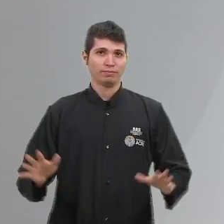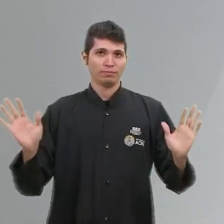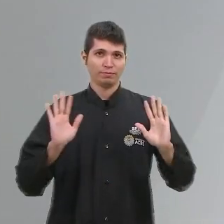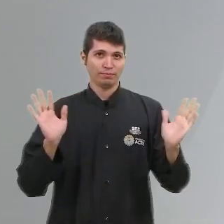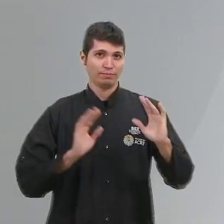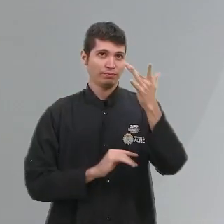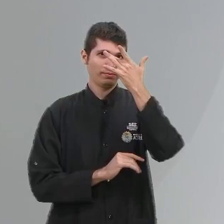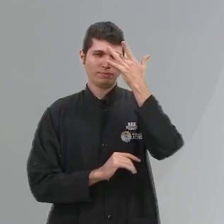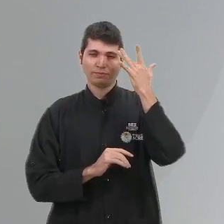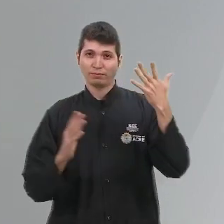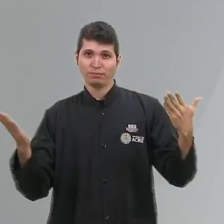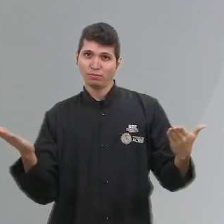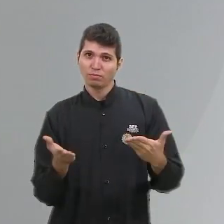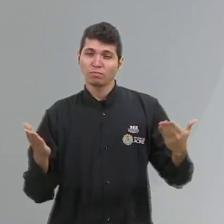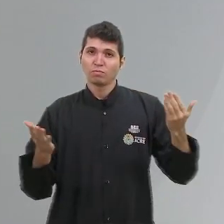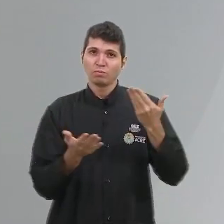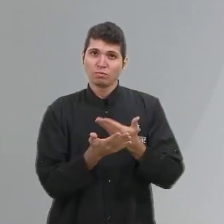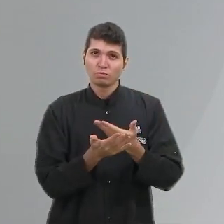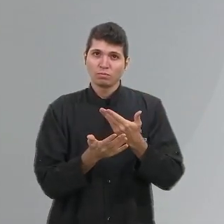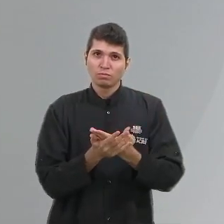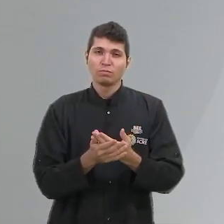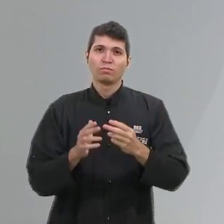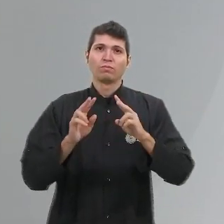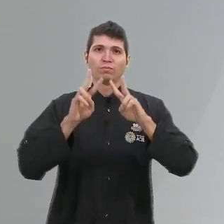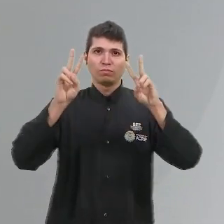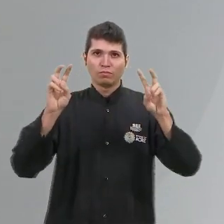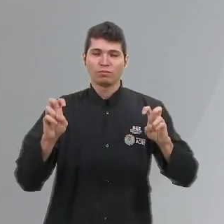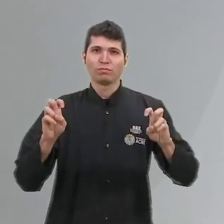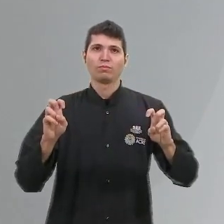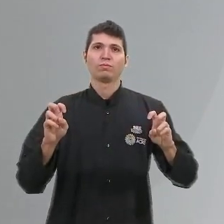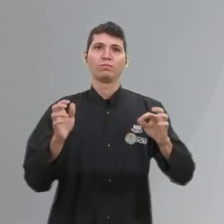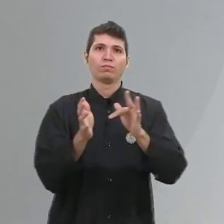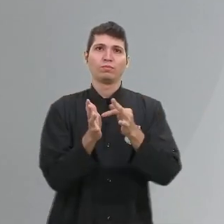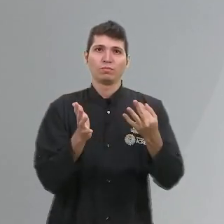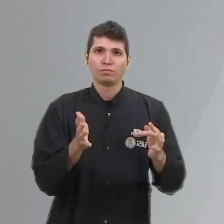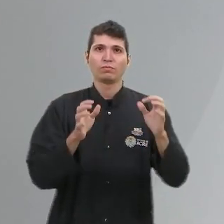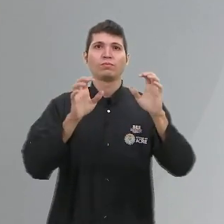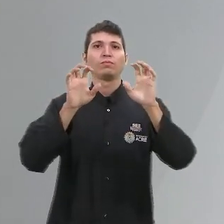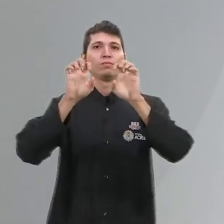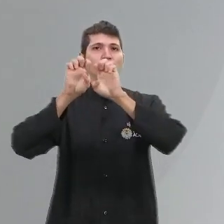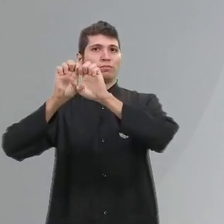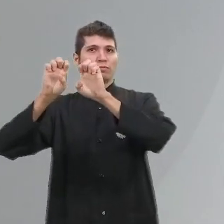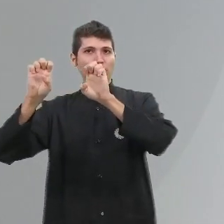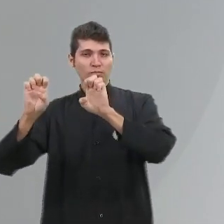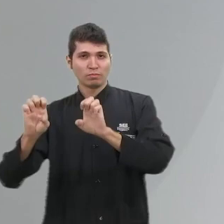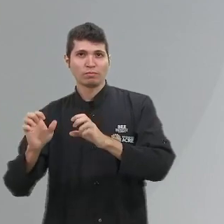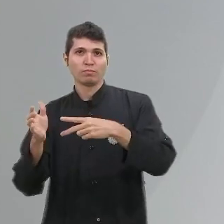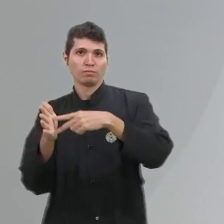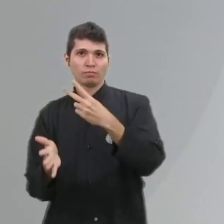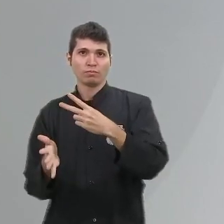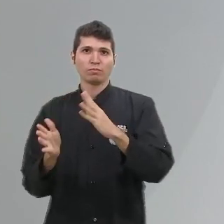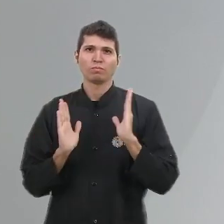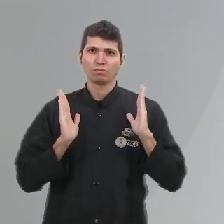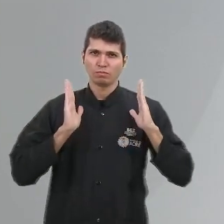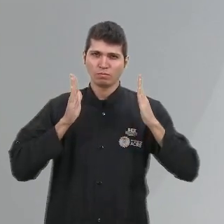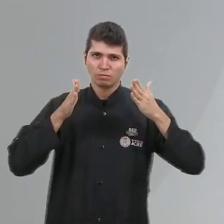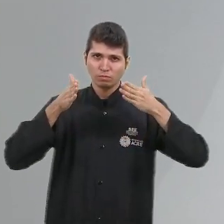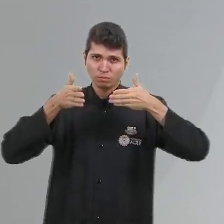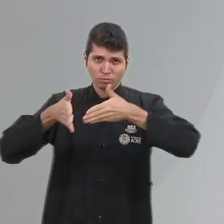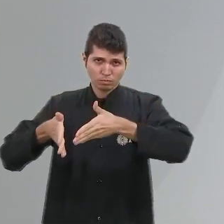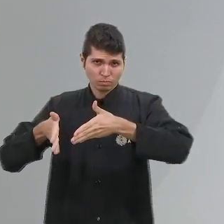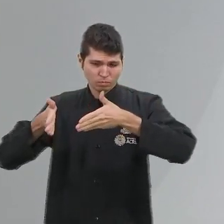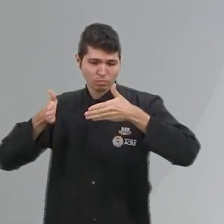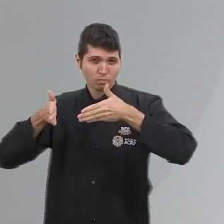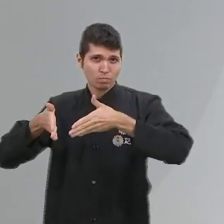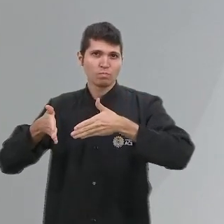Olá pessoal, hoje a gente vai ter uma aula no ciclo 3 sobre função e equação do segundo grau. Hoje eu vou focar bem mais na parte de equação, mas a